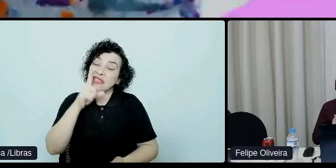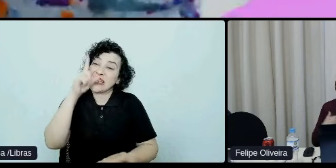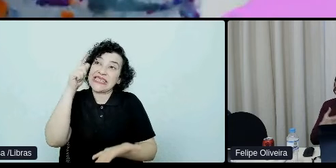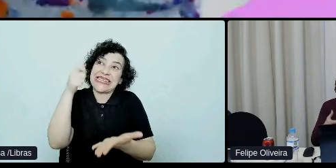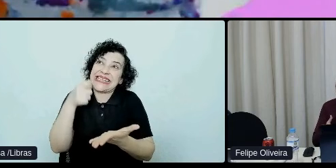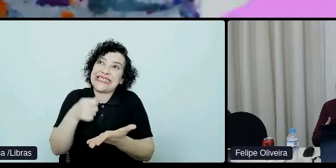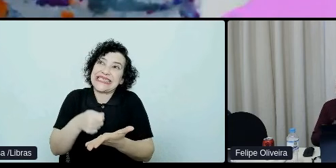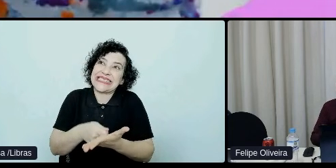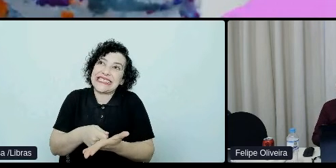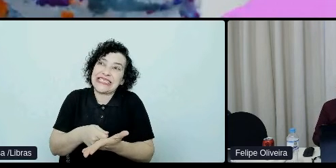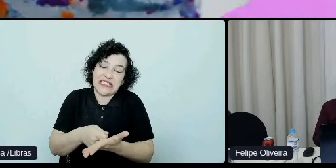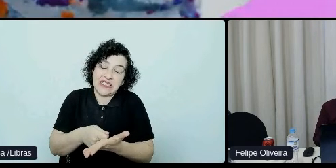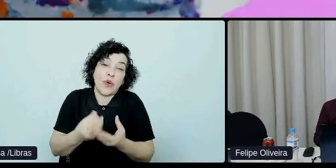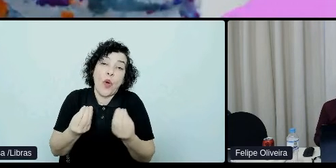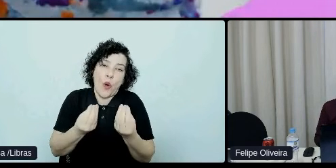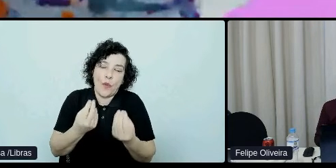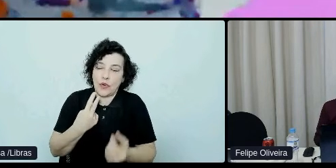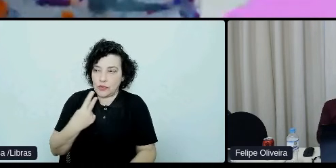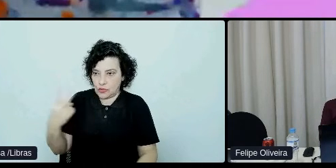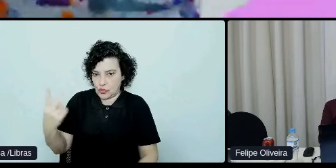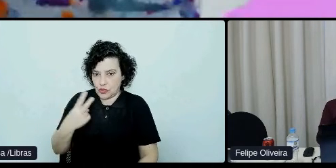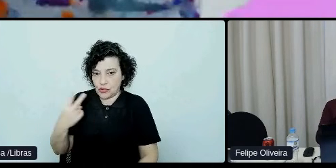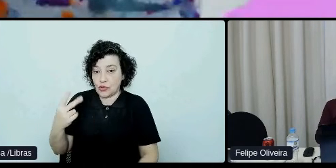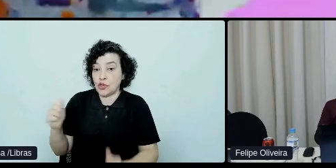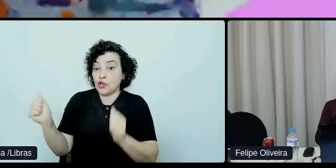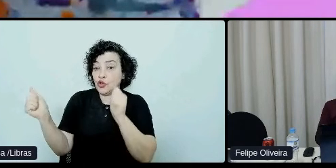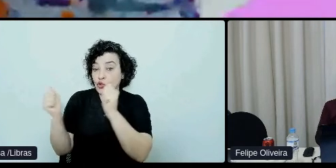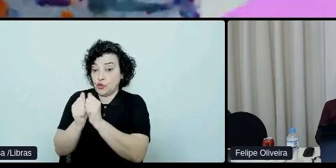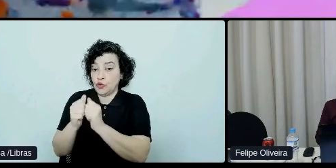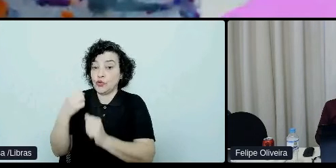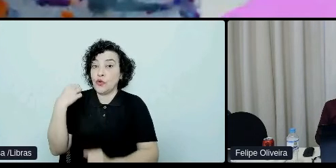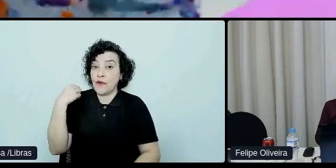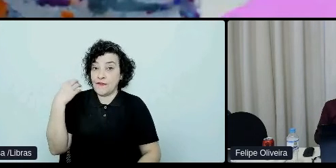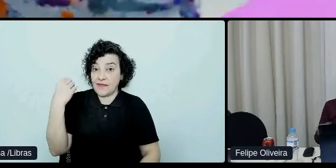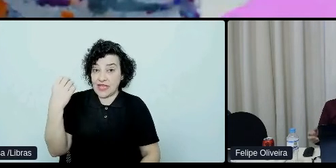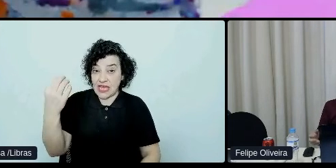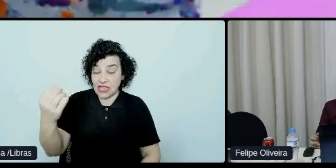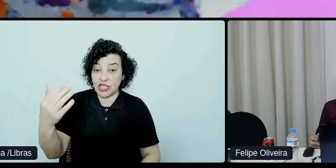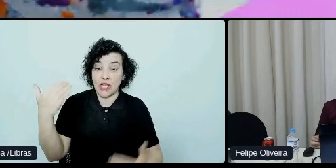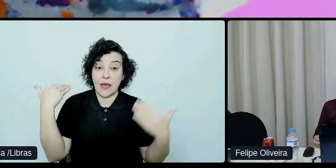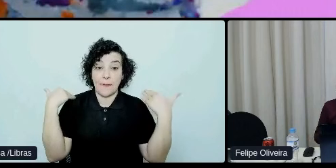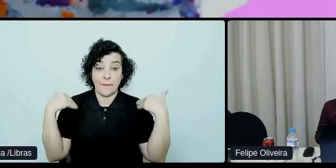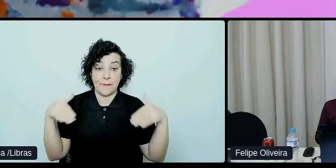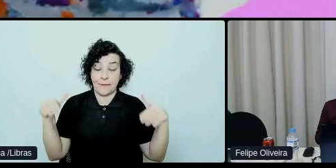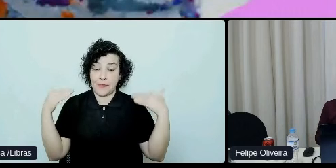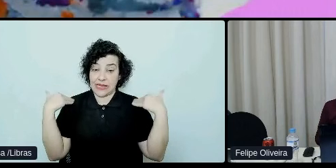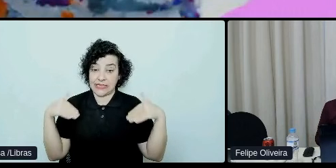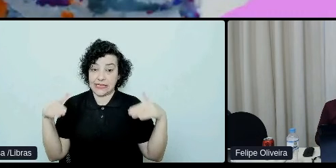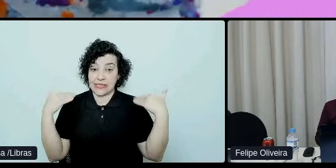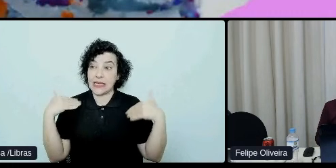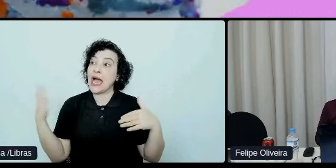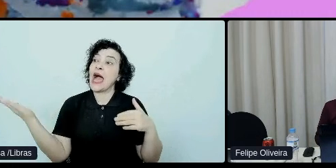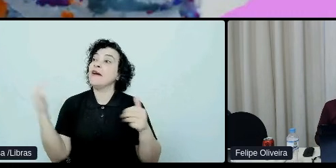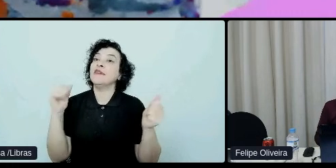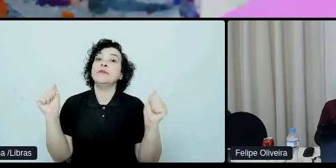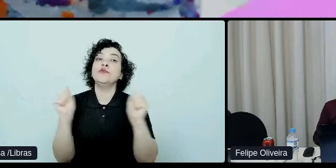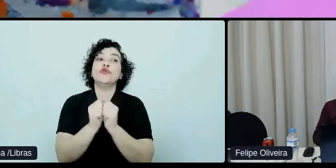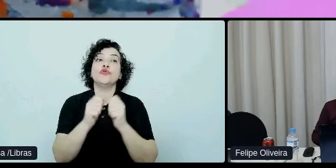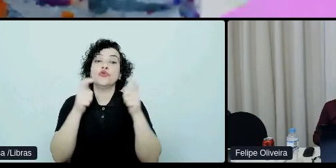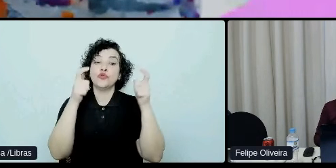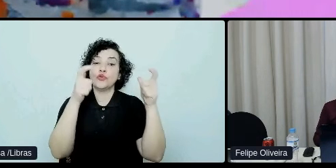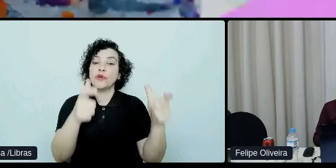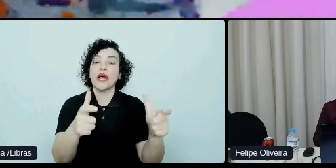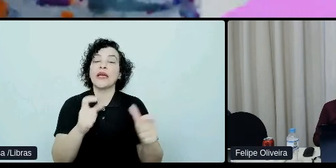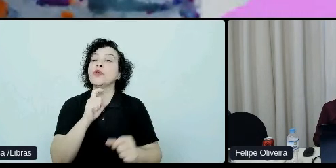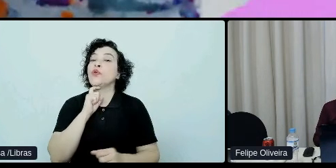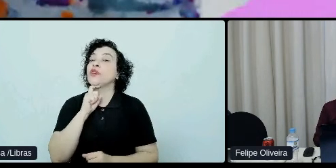exemplo, a gente tem um combinado, né? Então, dica para viajar para algum lugar, fazer uma trilha, é um só vai. Ah, vamos botar o lugar? Não adianta